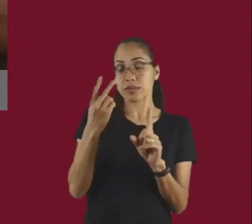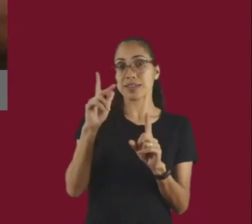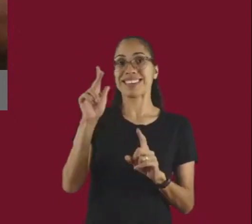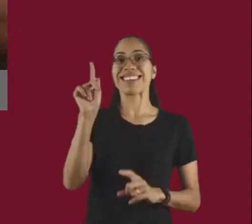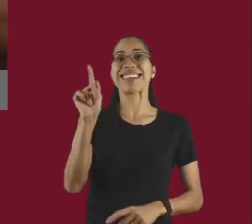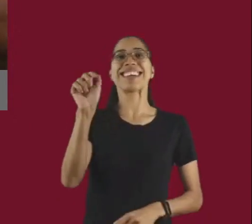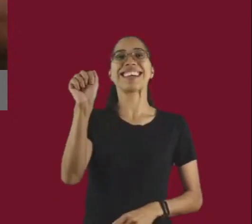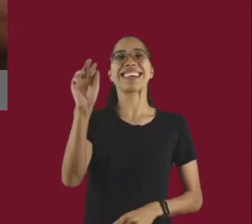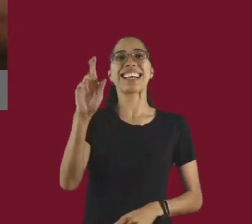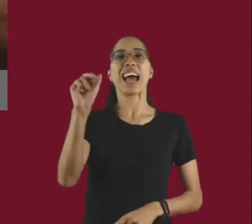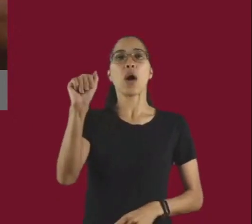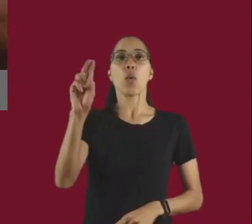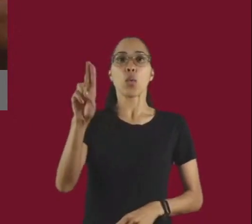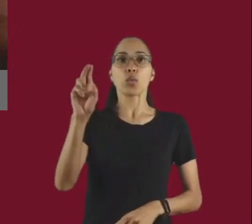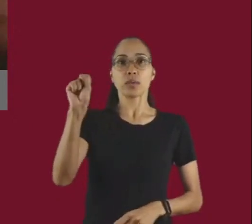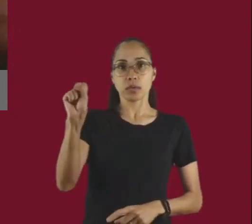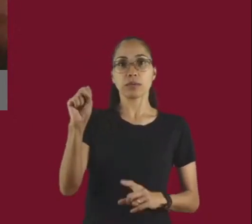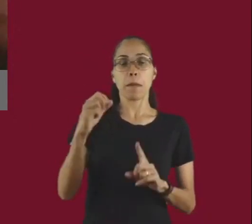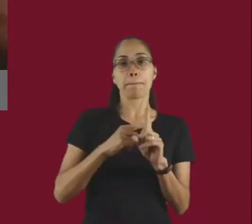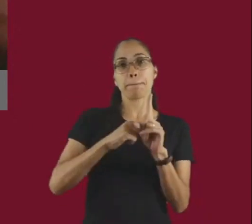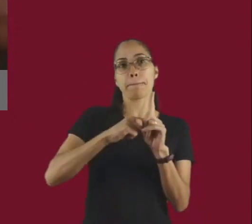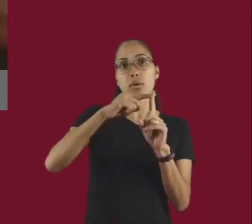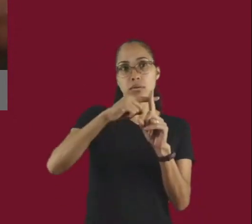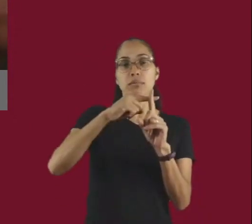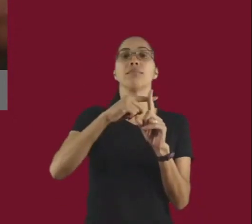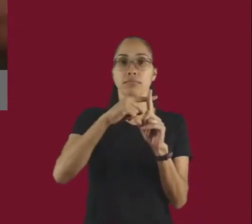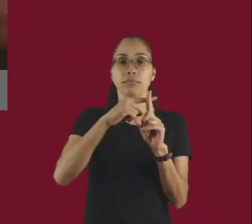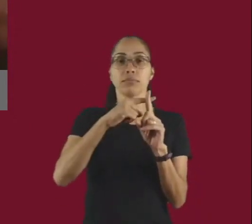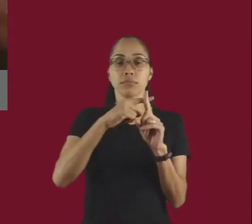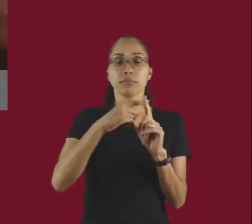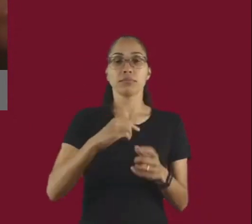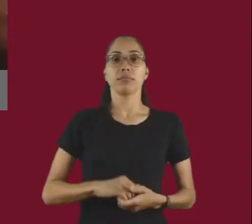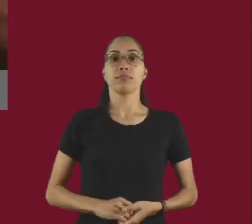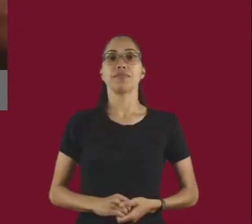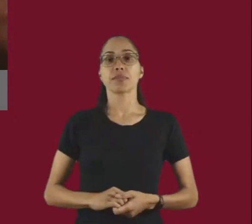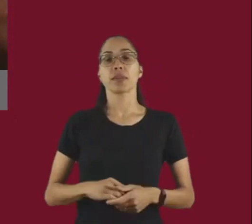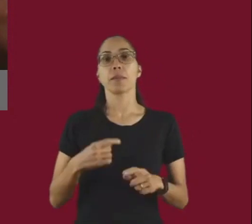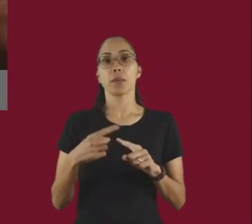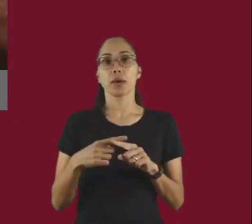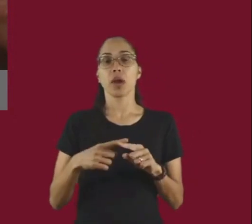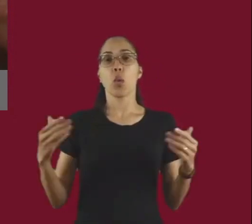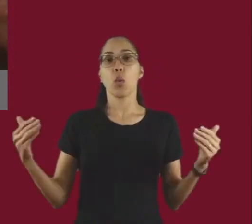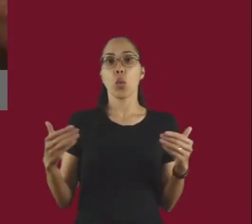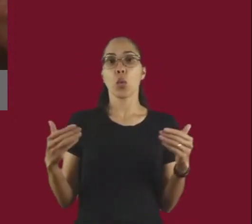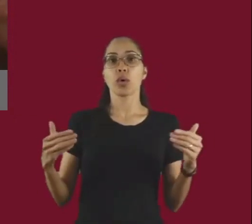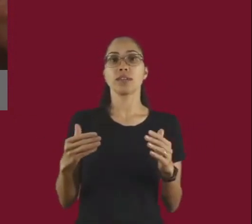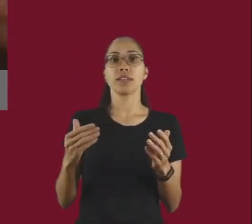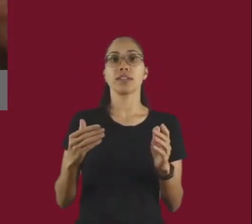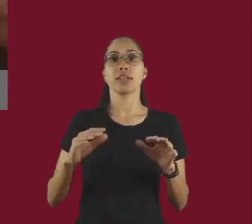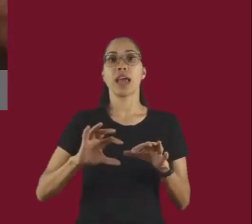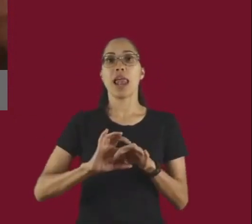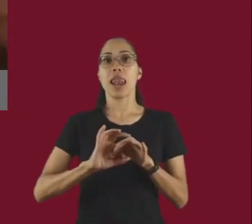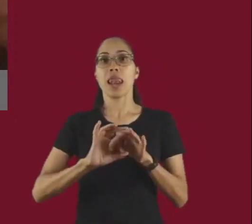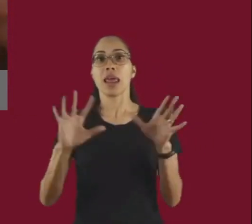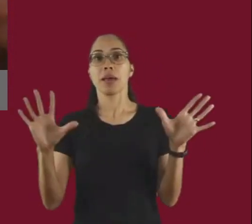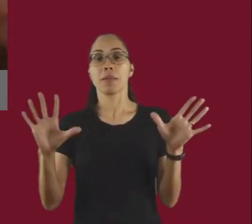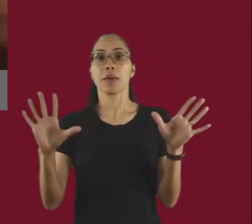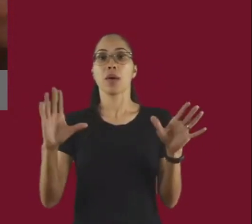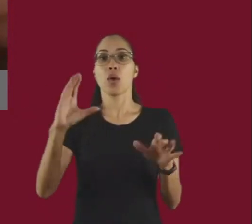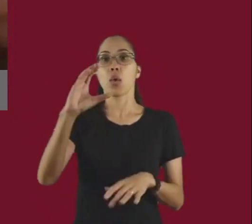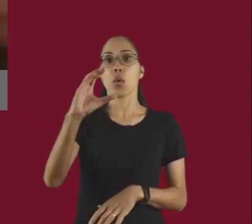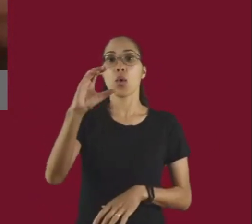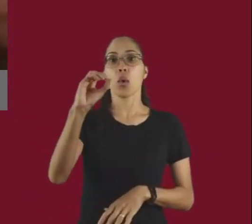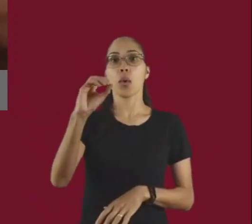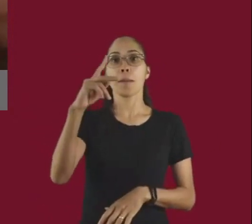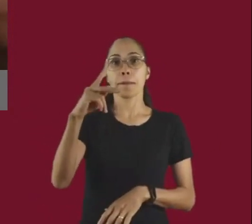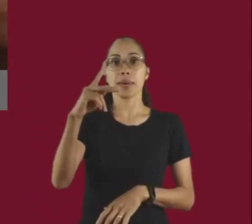Hoje mesmo, né, na abertura da COP, foi falado que a gente tem 6 anos, só 6 anos. Por isso que tudo que a gente está falando